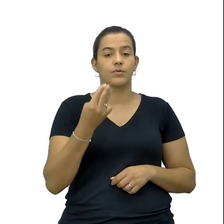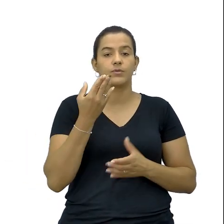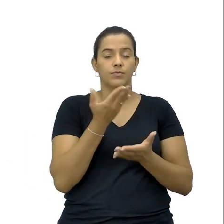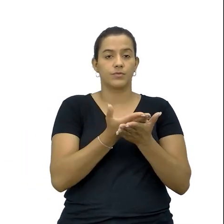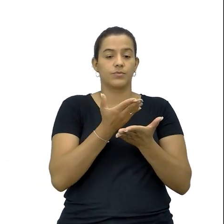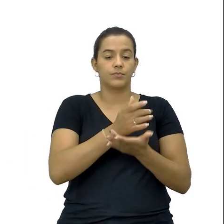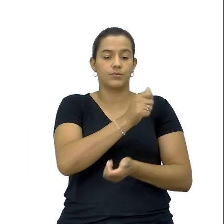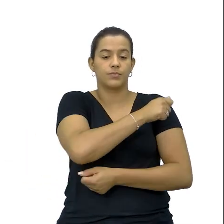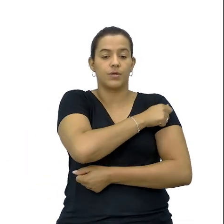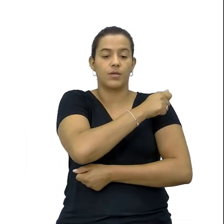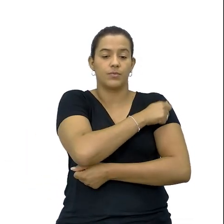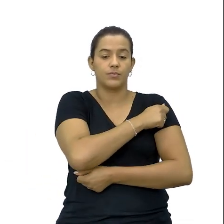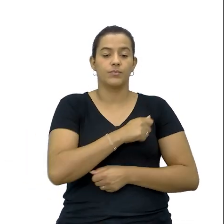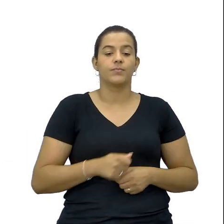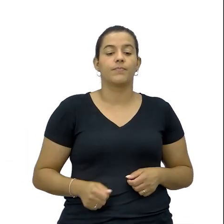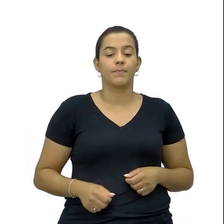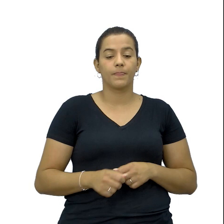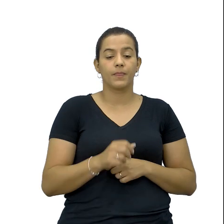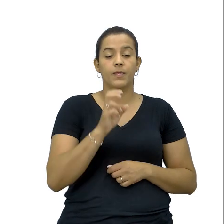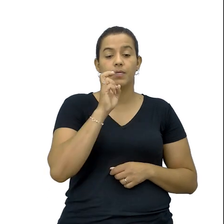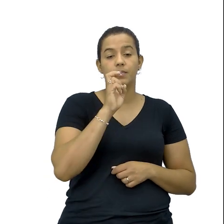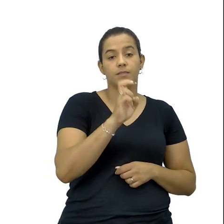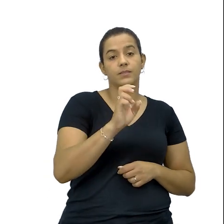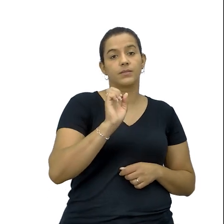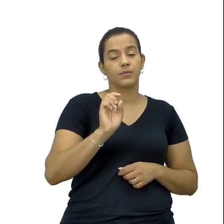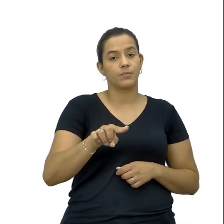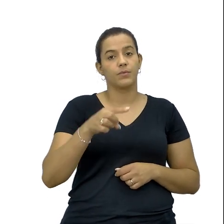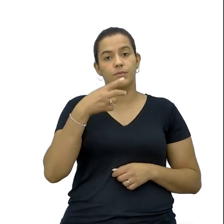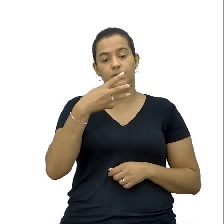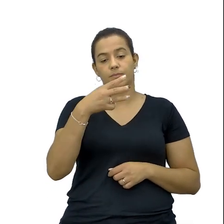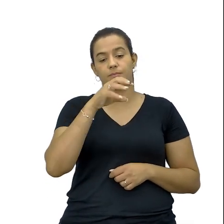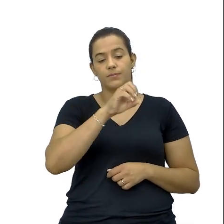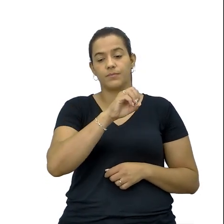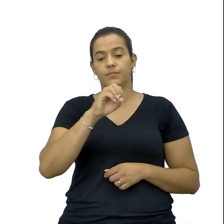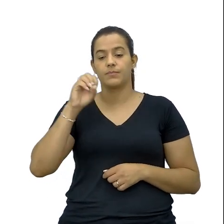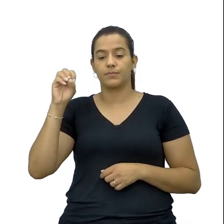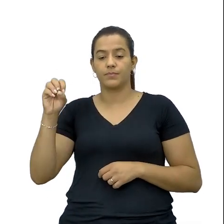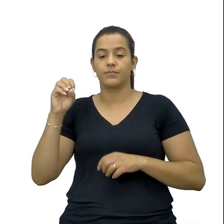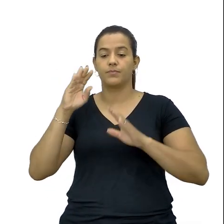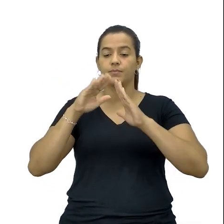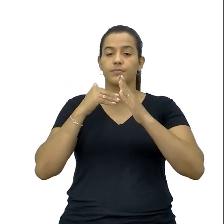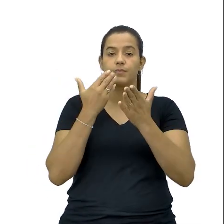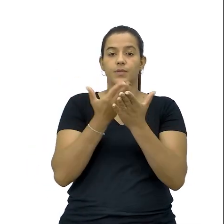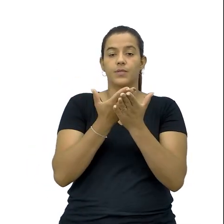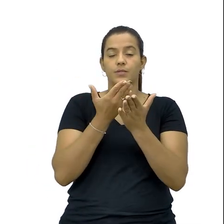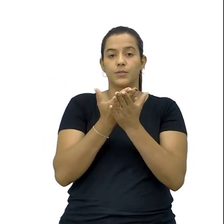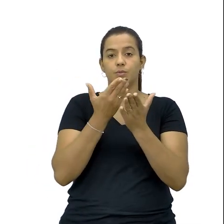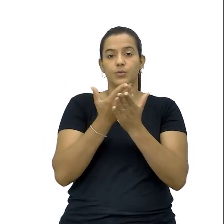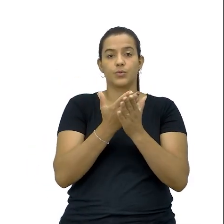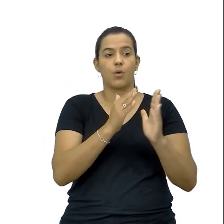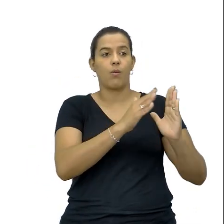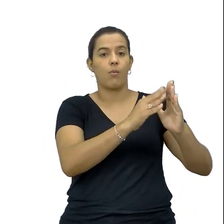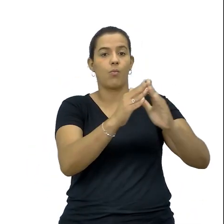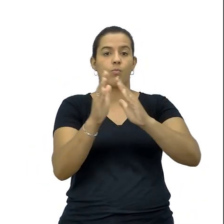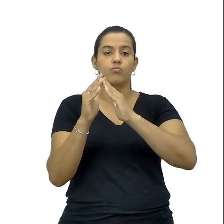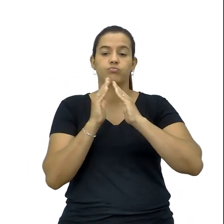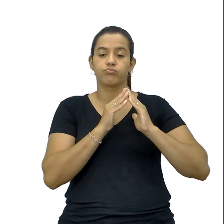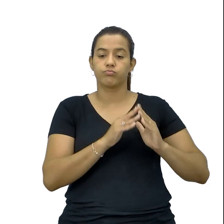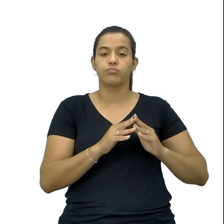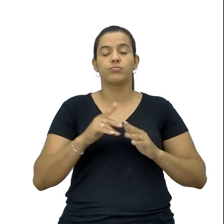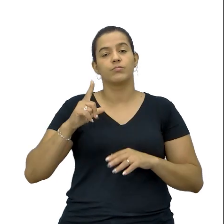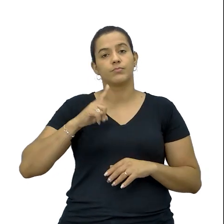estudantes. Nós temos aí mais de 4 milhões de estudantes, o tamanho da nossa rede, ele é grande mesmo, né? Temos aí